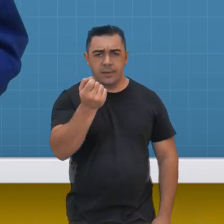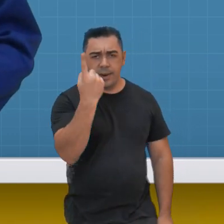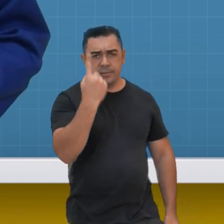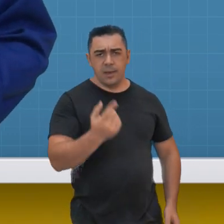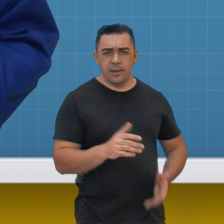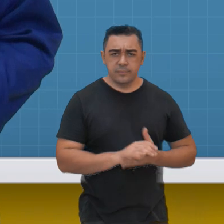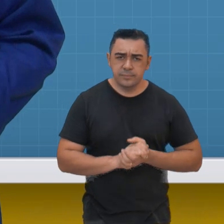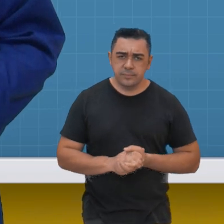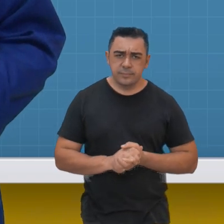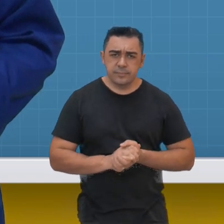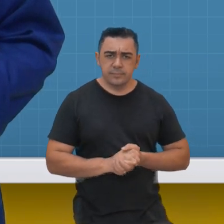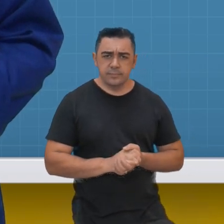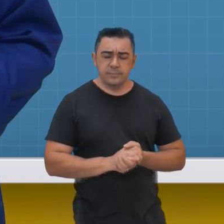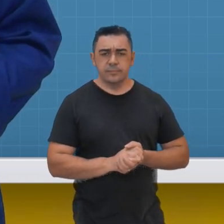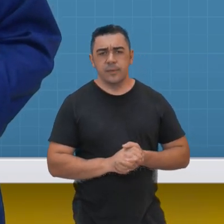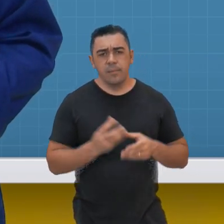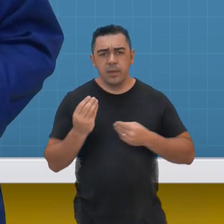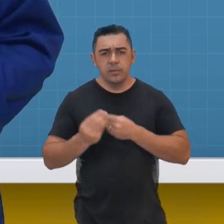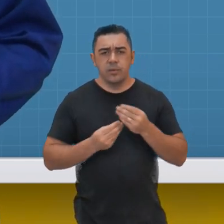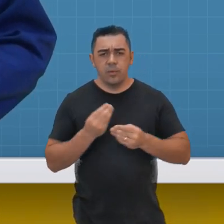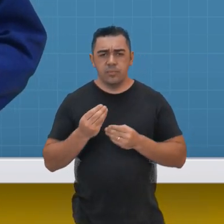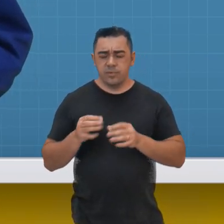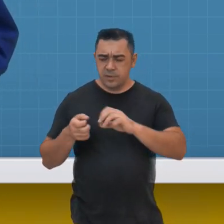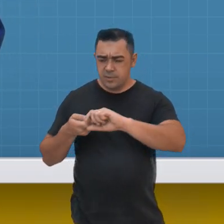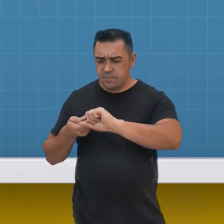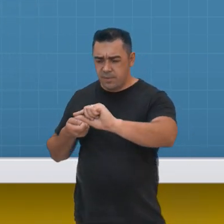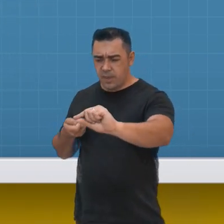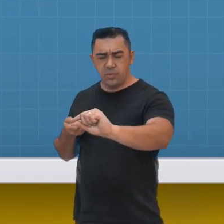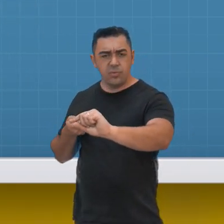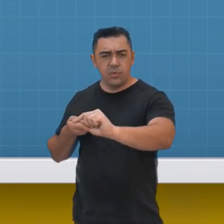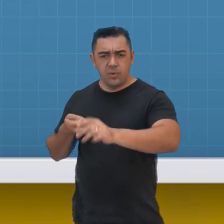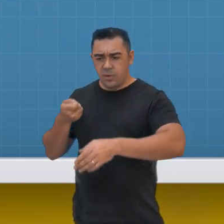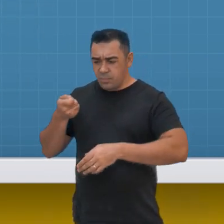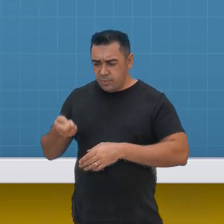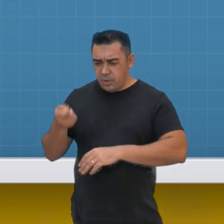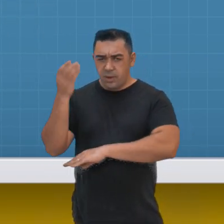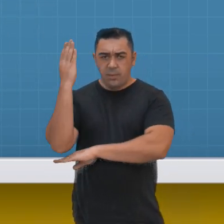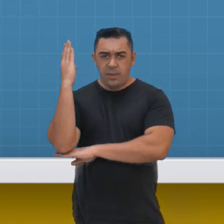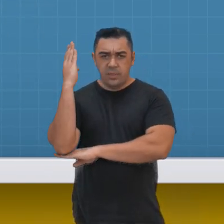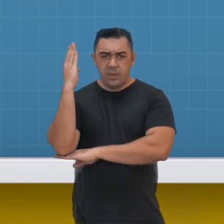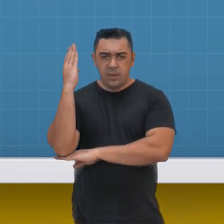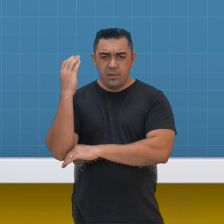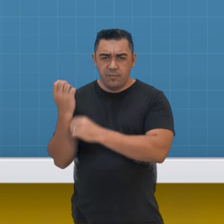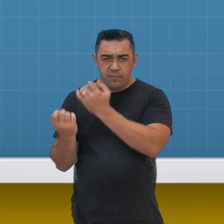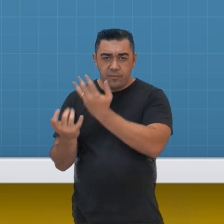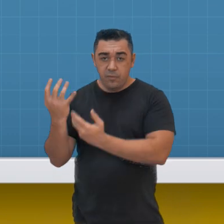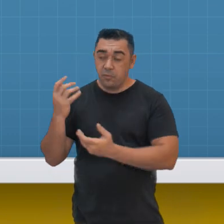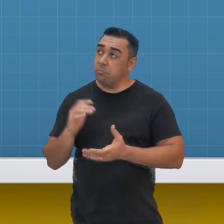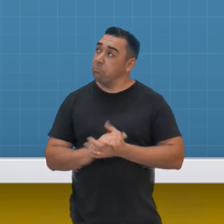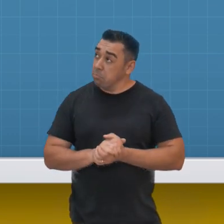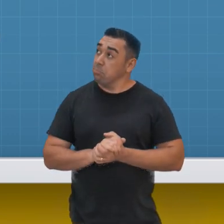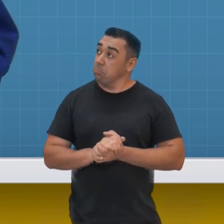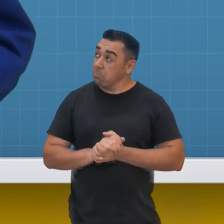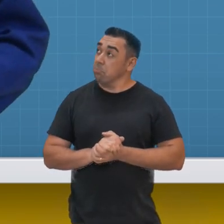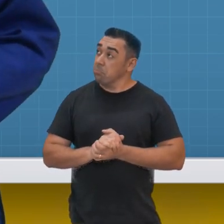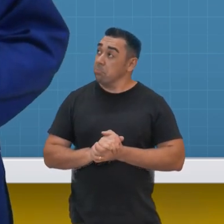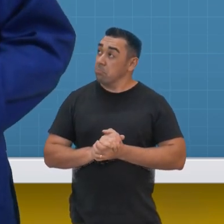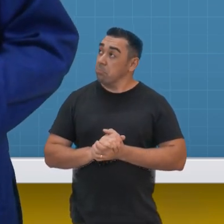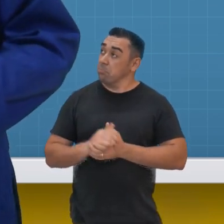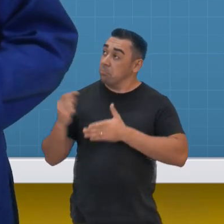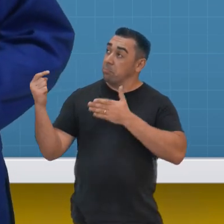professora, mas esse negócio de espeto de madeira não queima no fogo? Boa